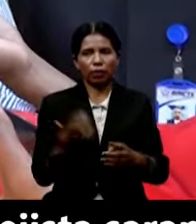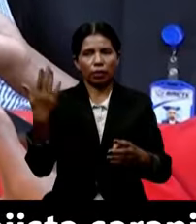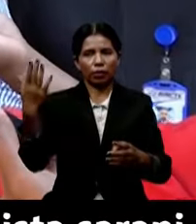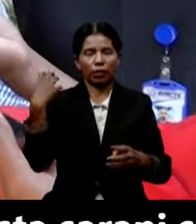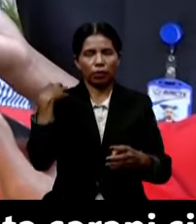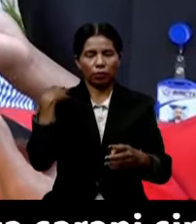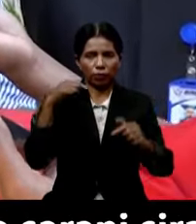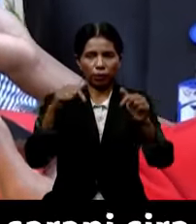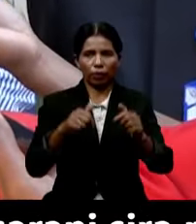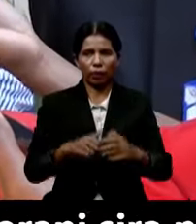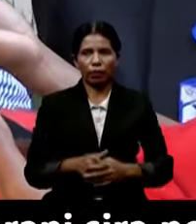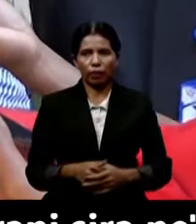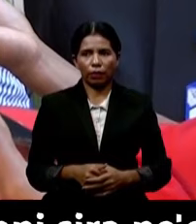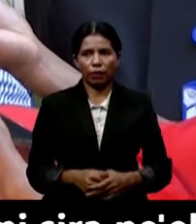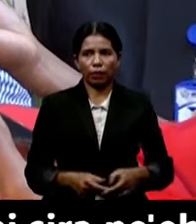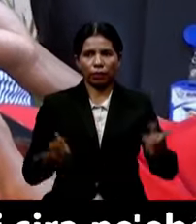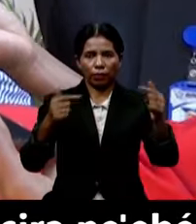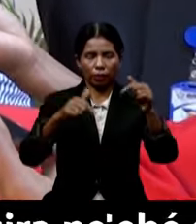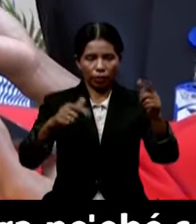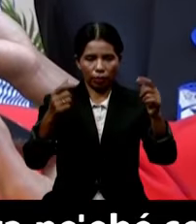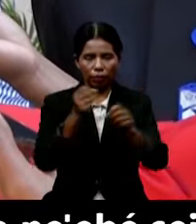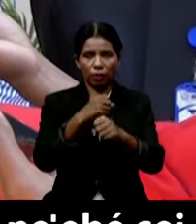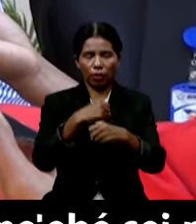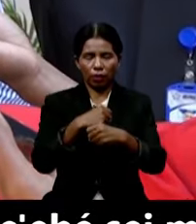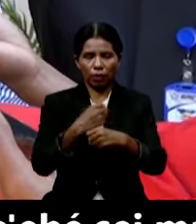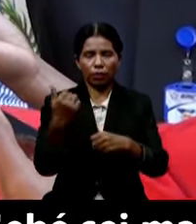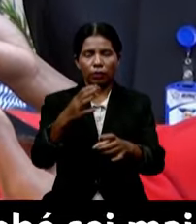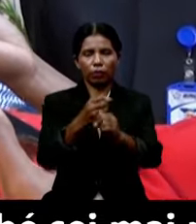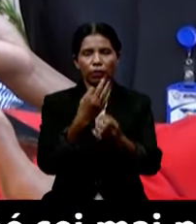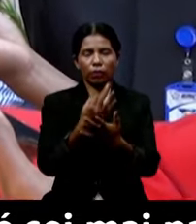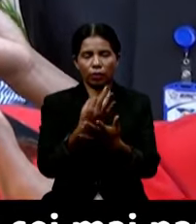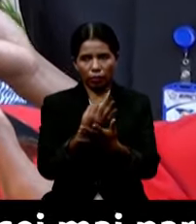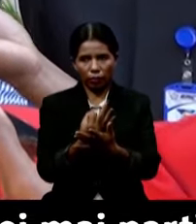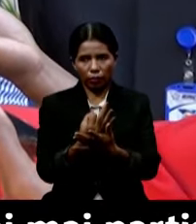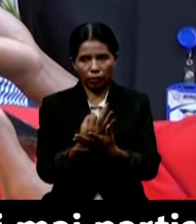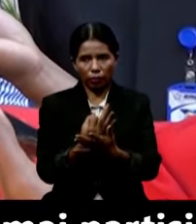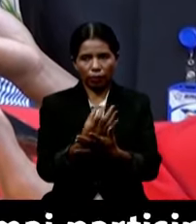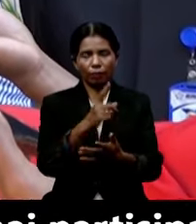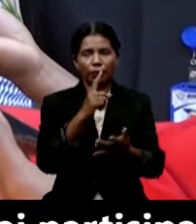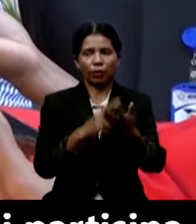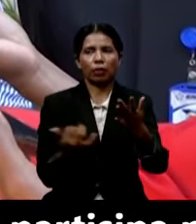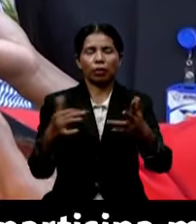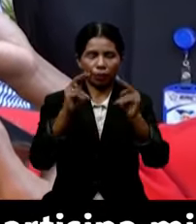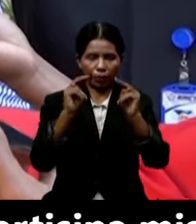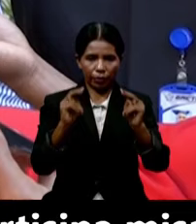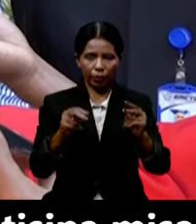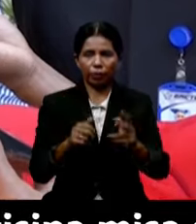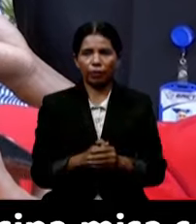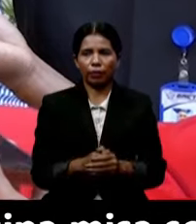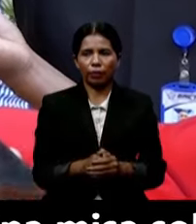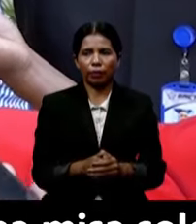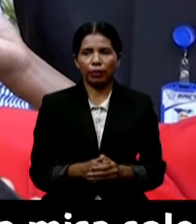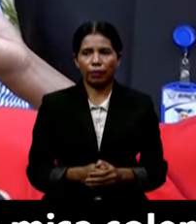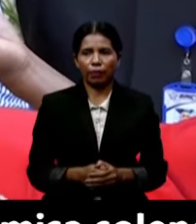cantoria lá tu onde é escada e mai halo se ne foto ser nossa ou halo ser de uma que se precisa em termos